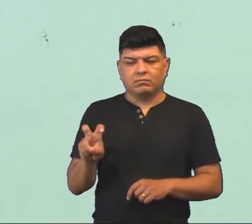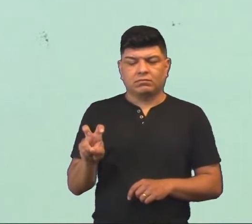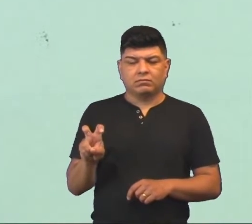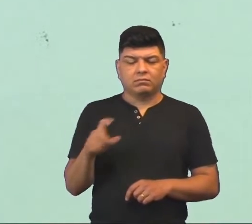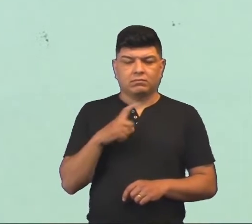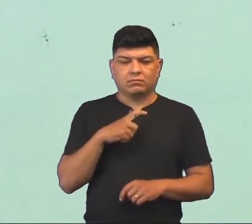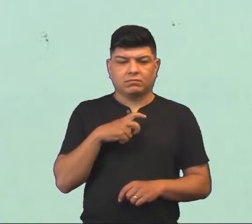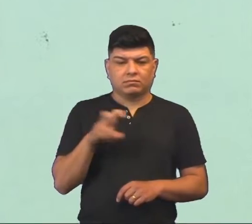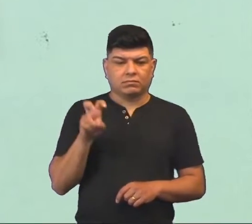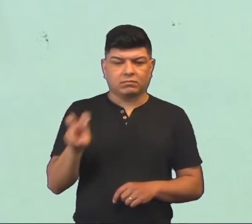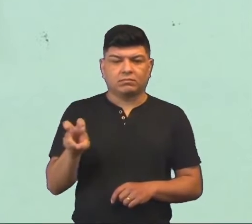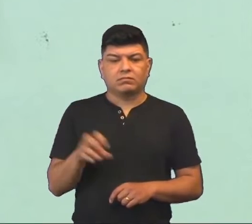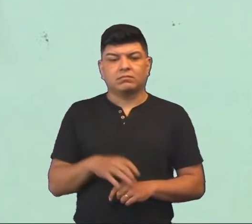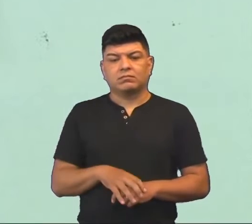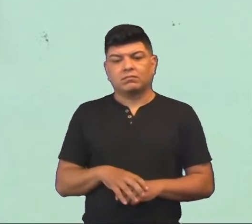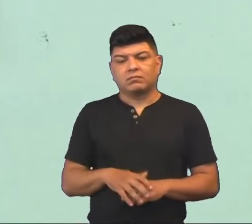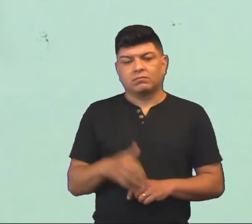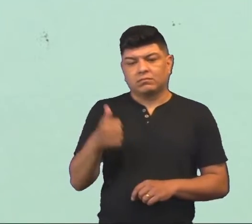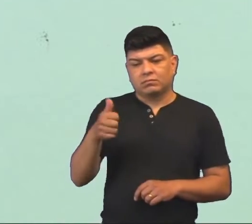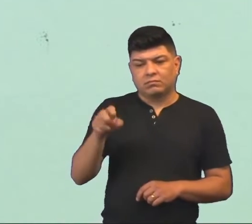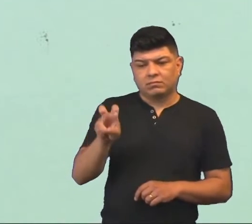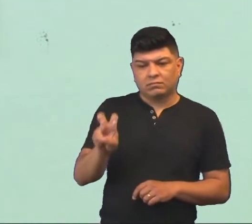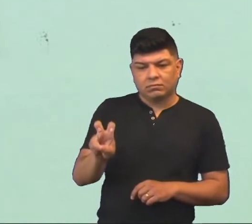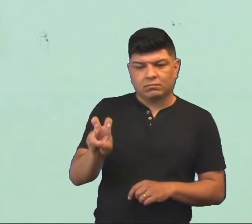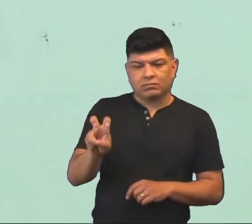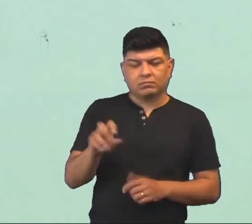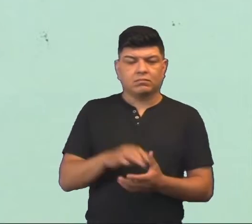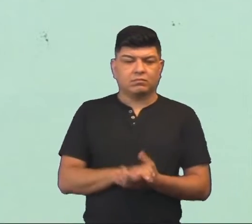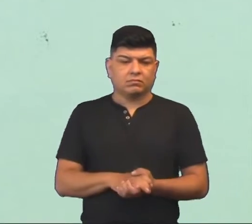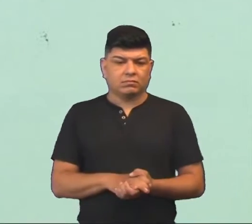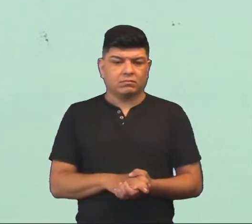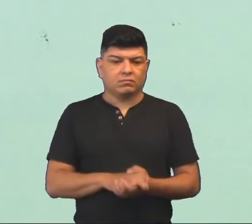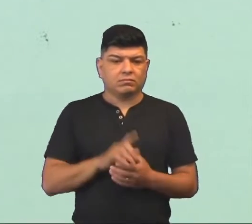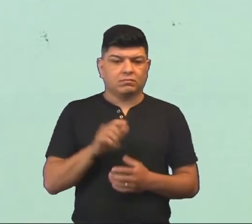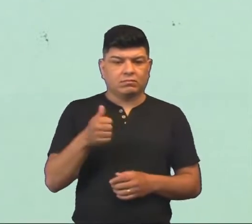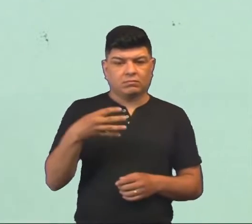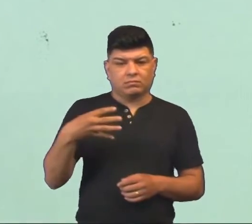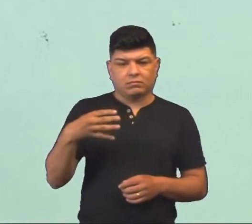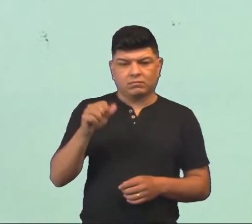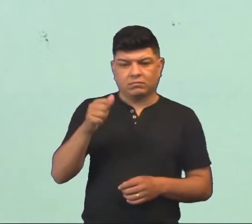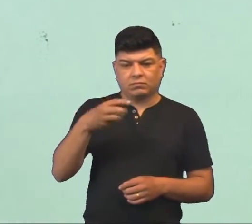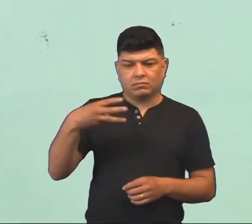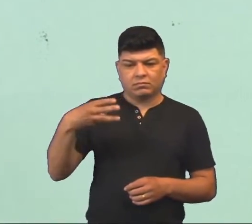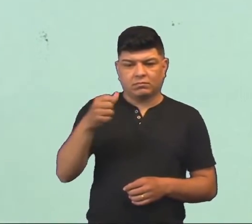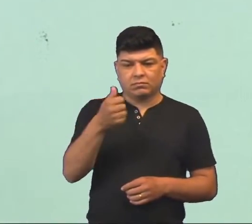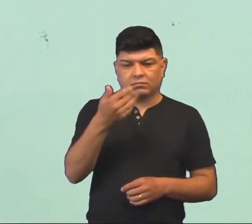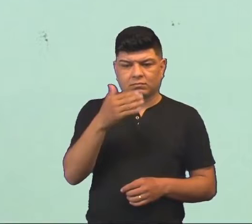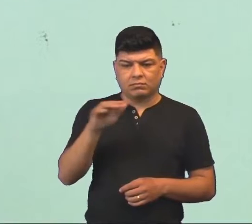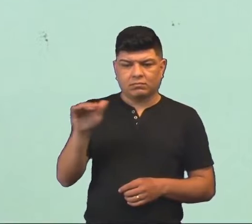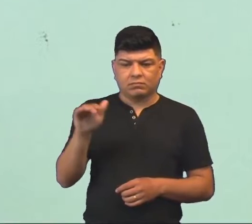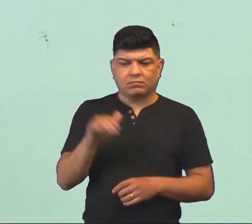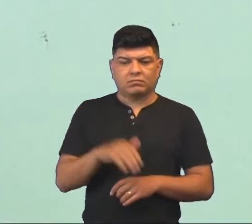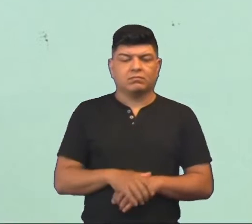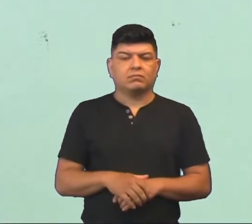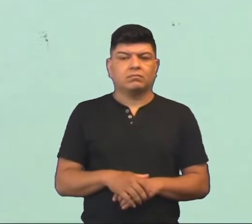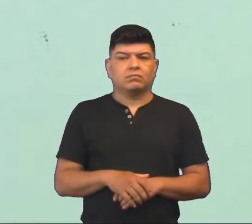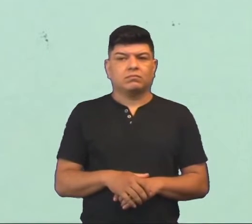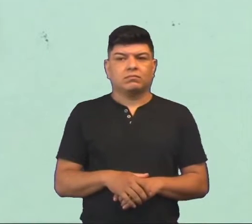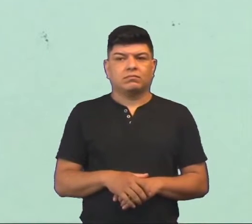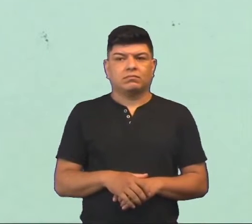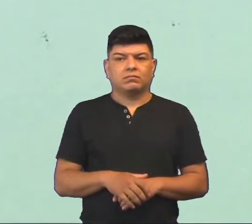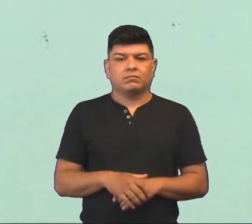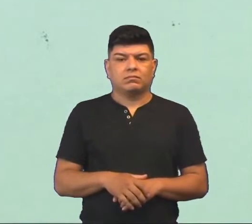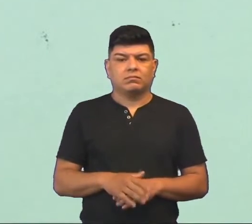tenho 5 partes. Olha só, o 1/5 fica aqui, 1/4 logo depois, 1/3, 1,5,